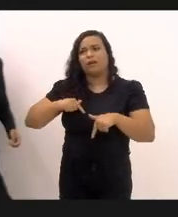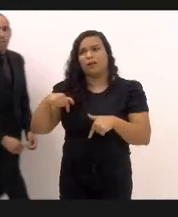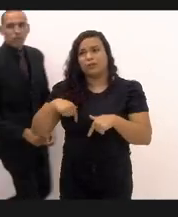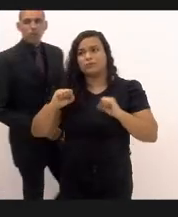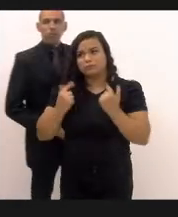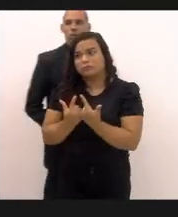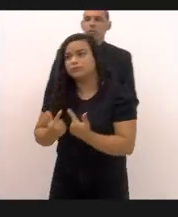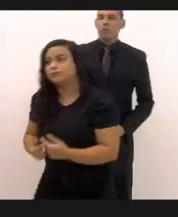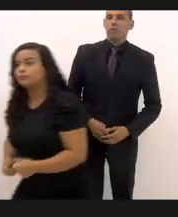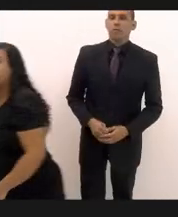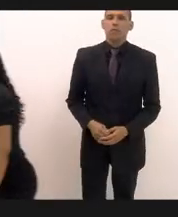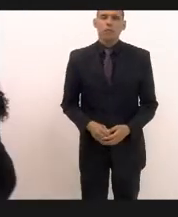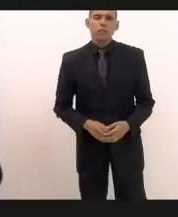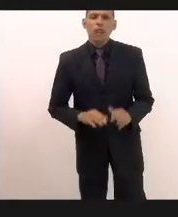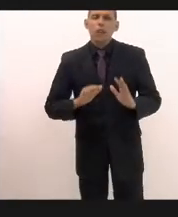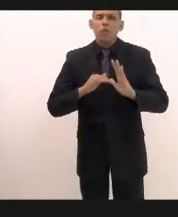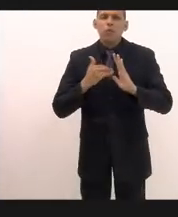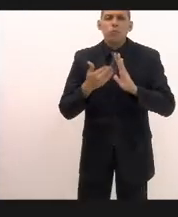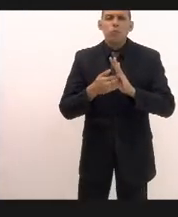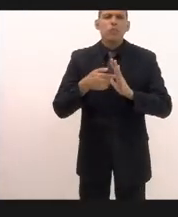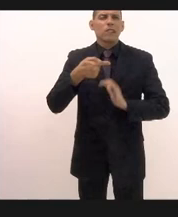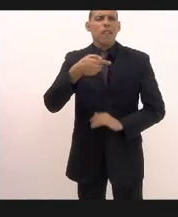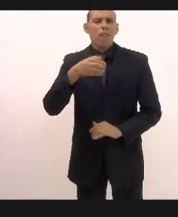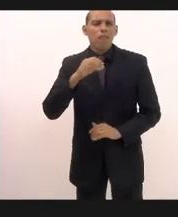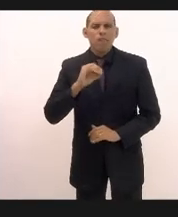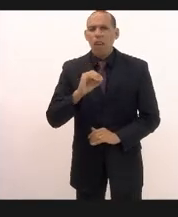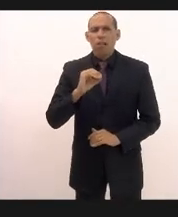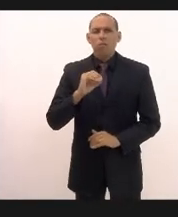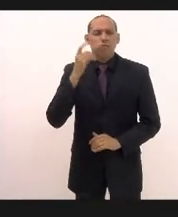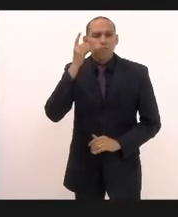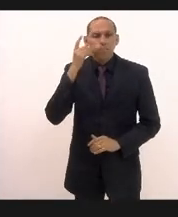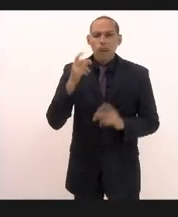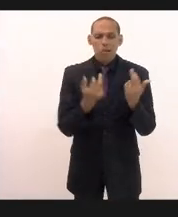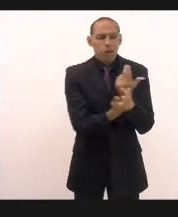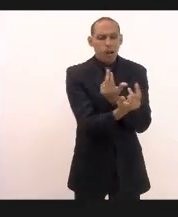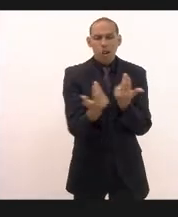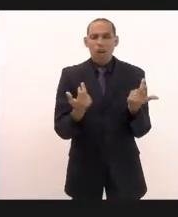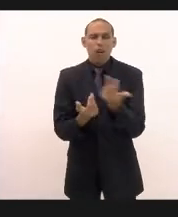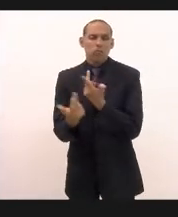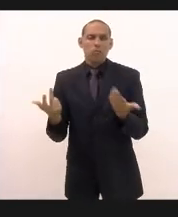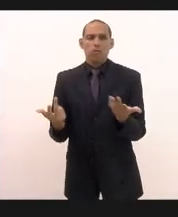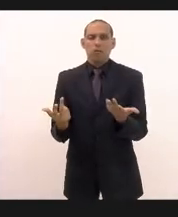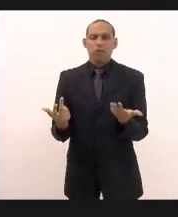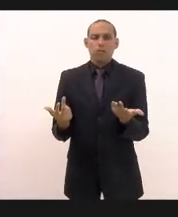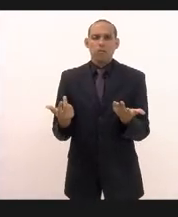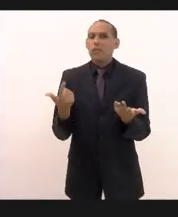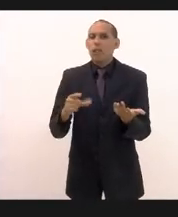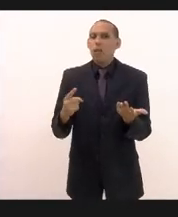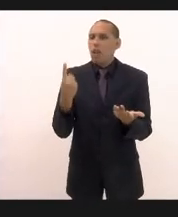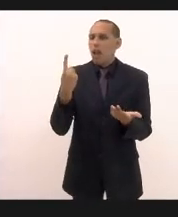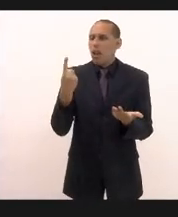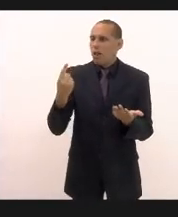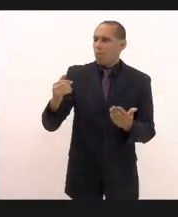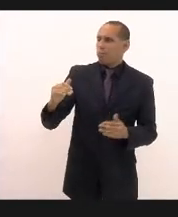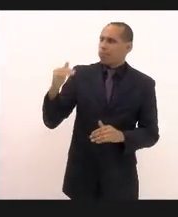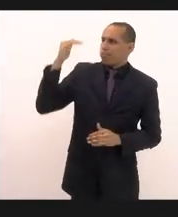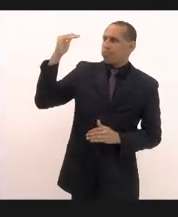casa, todos os 70 deputados são iguais. Nenhum é superior ao